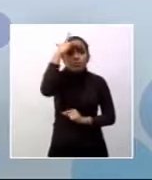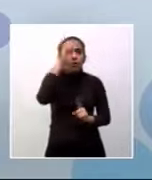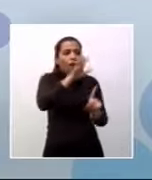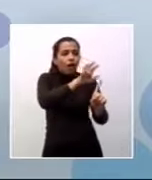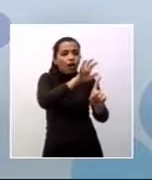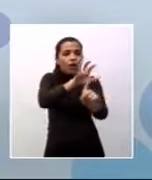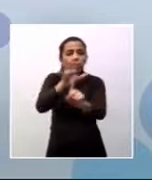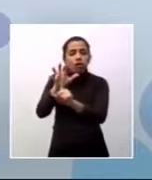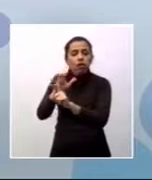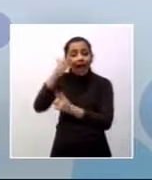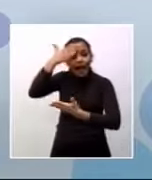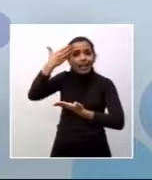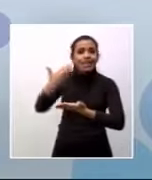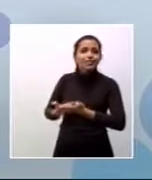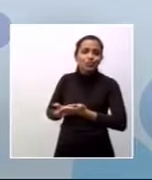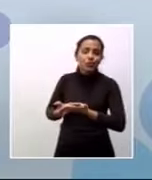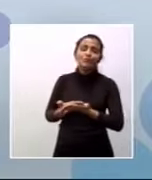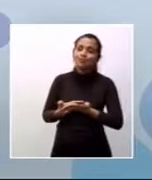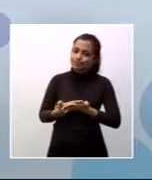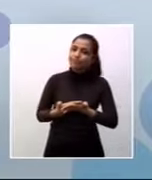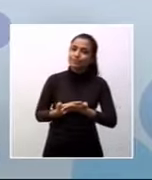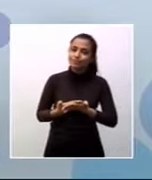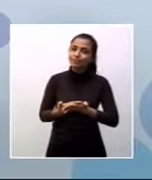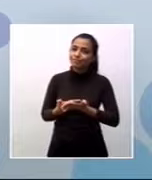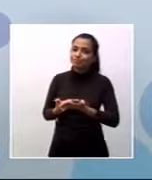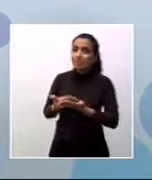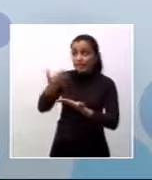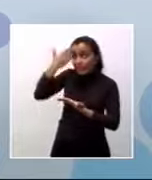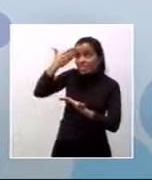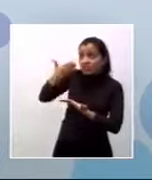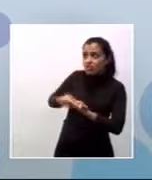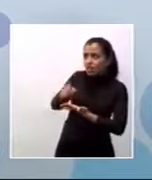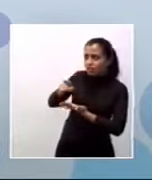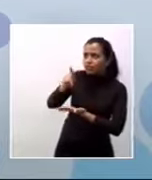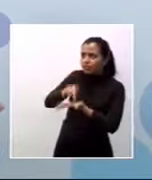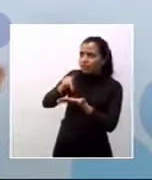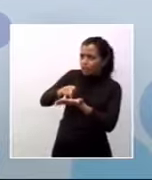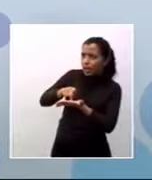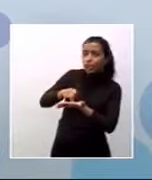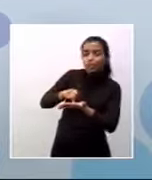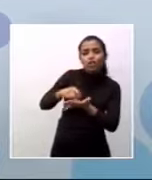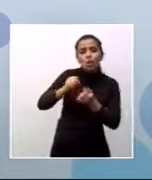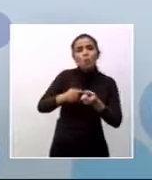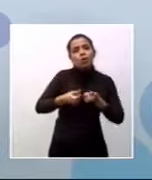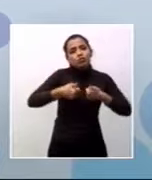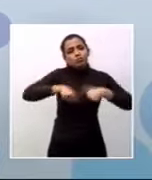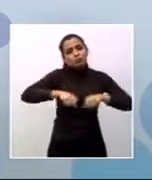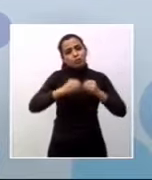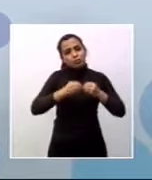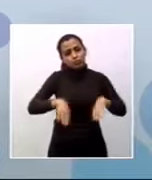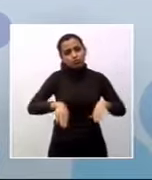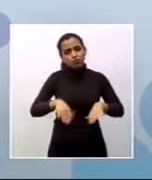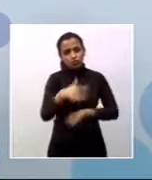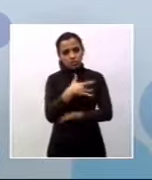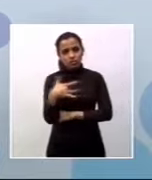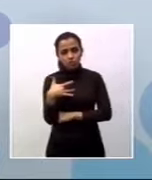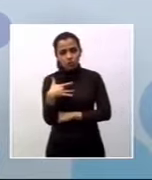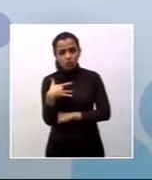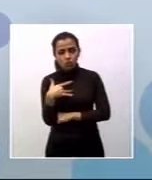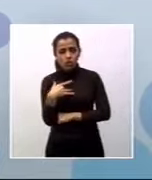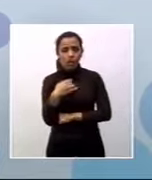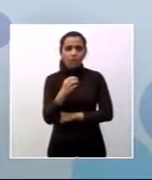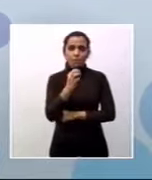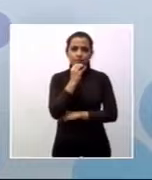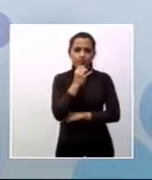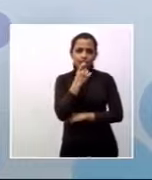sendo induzidos ao erro né de acreditar que aquilo realmente é verdade pode piorar um quadro como a gente ficou